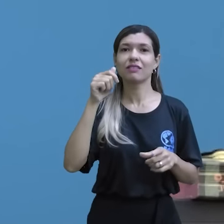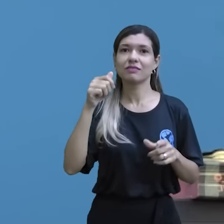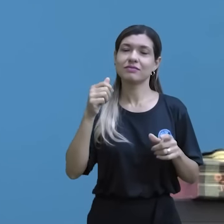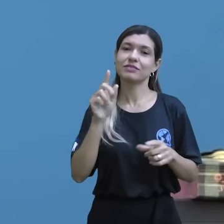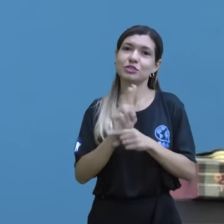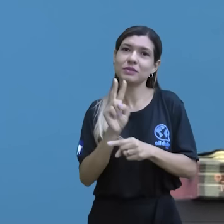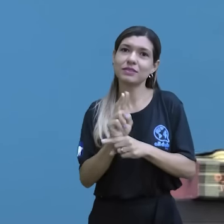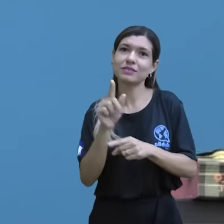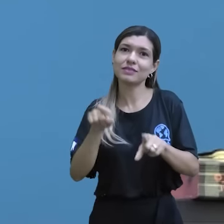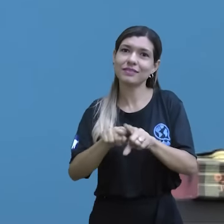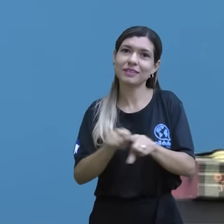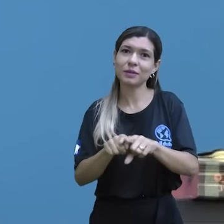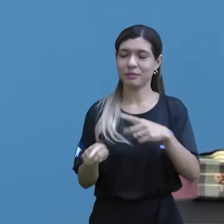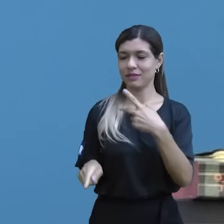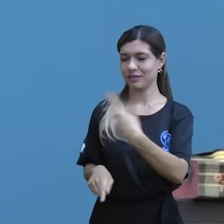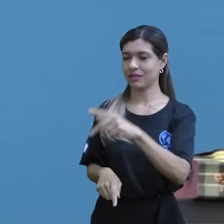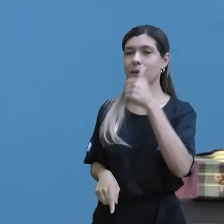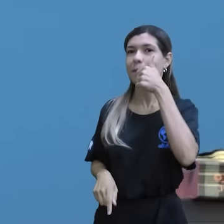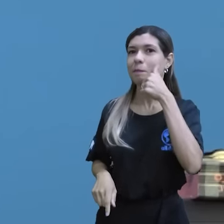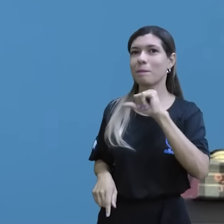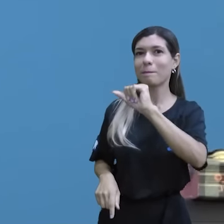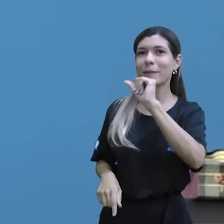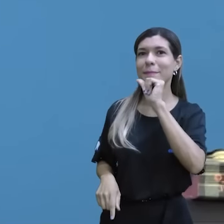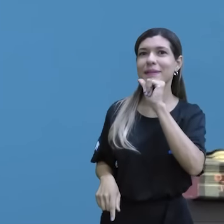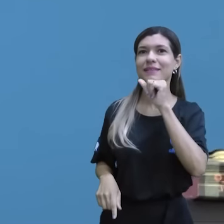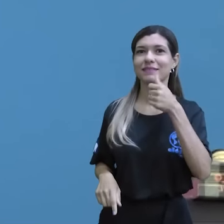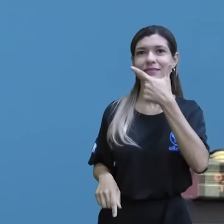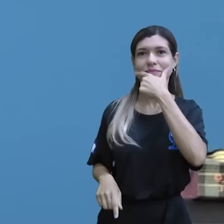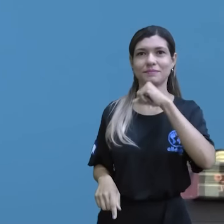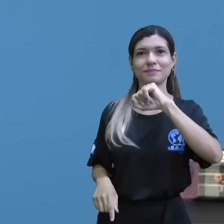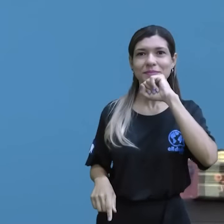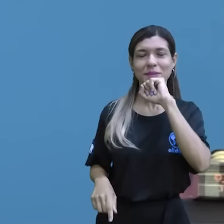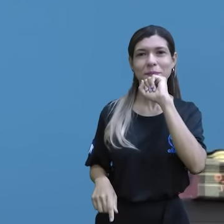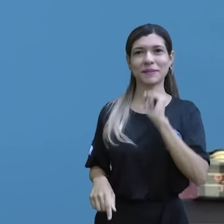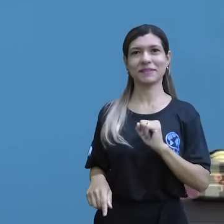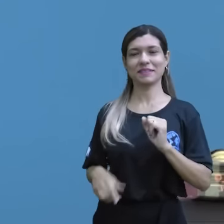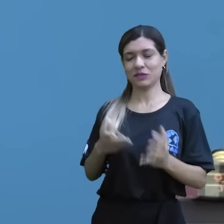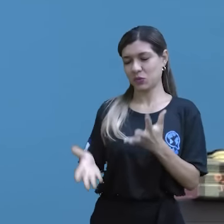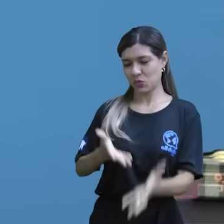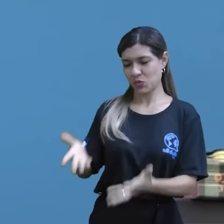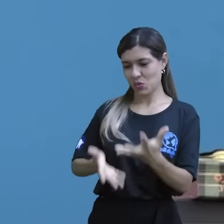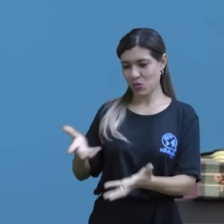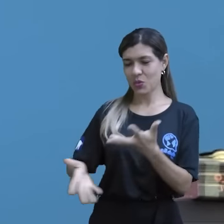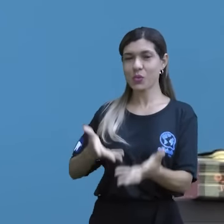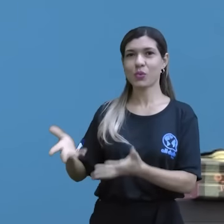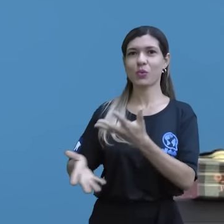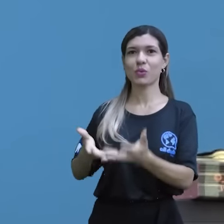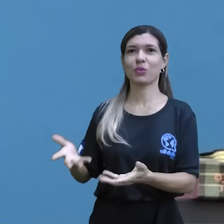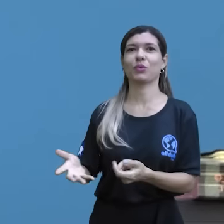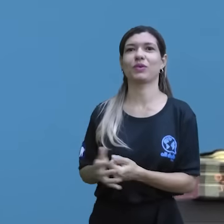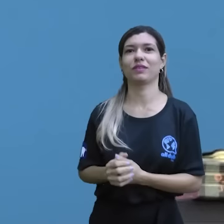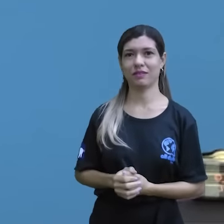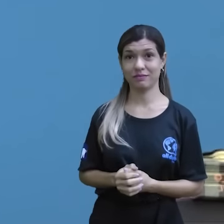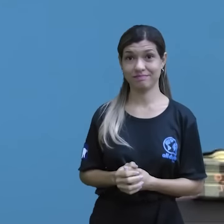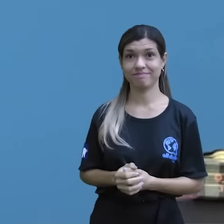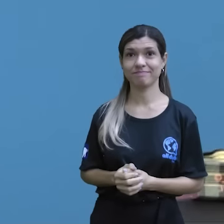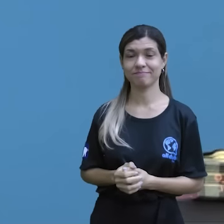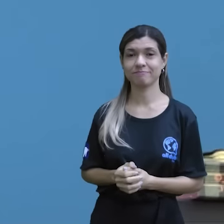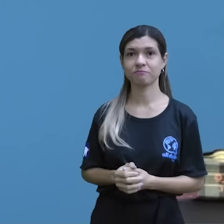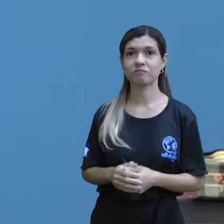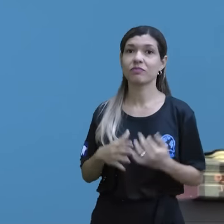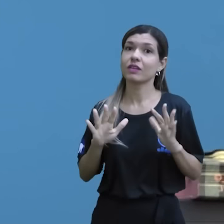desse outro mundo que cruzava a linha do central do Brasil. Então, Clara termina estuprada,